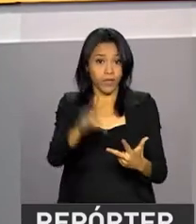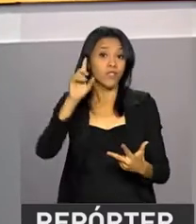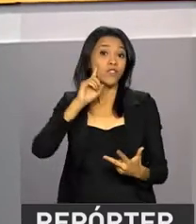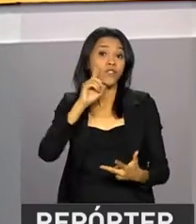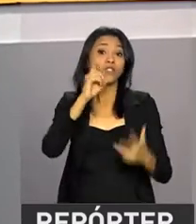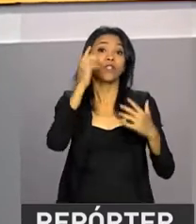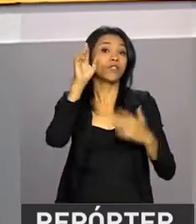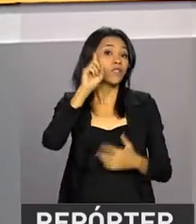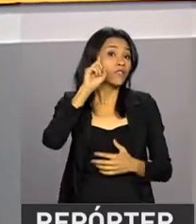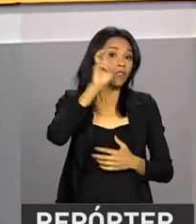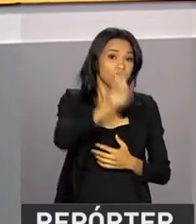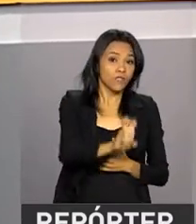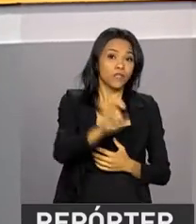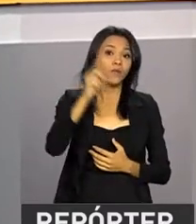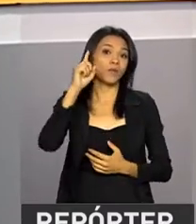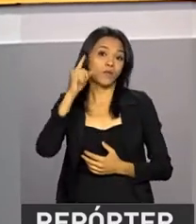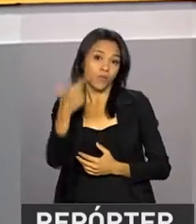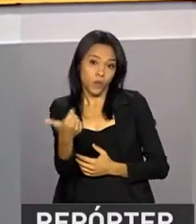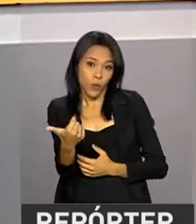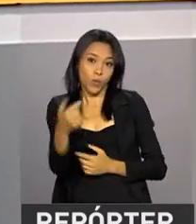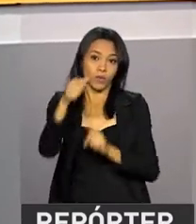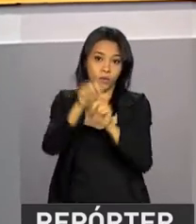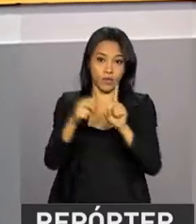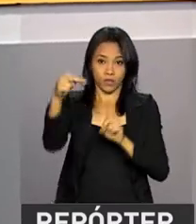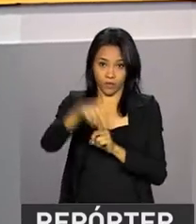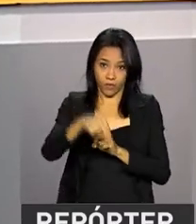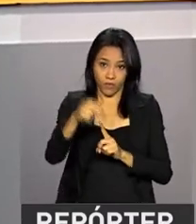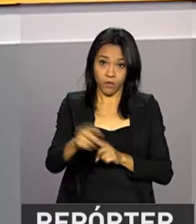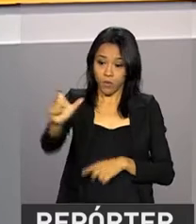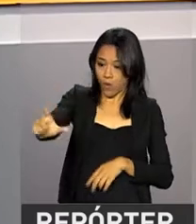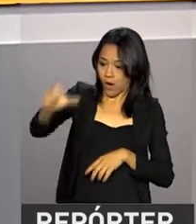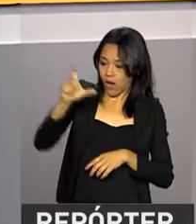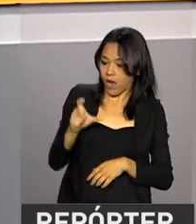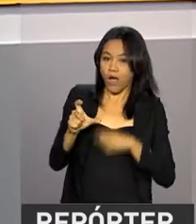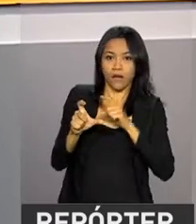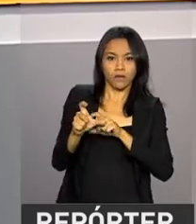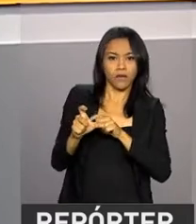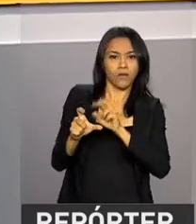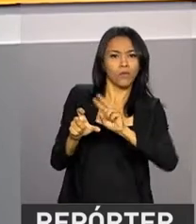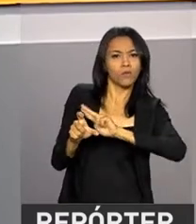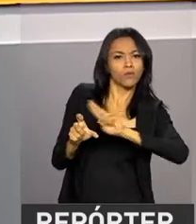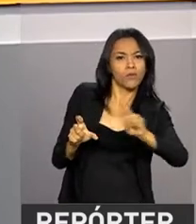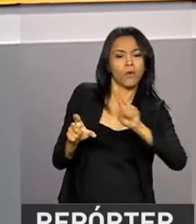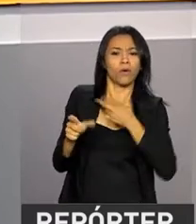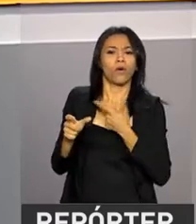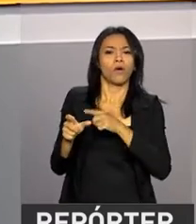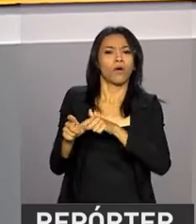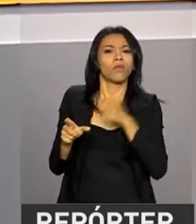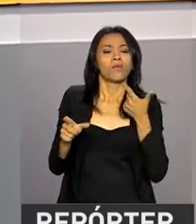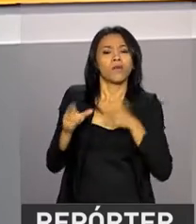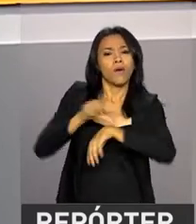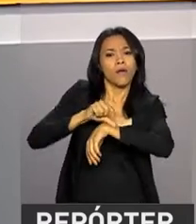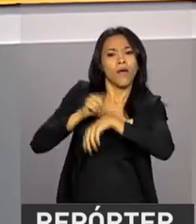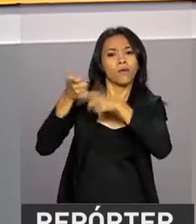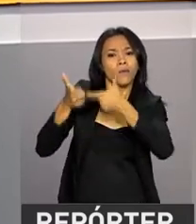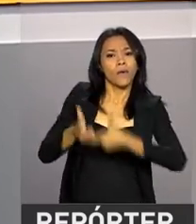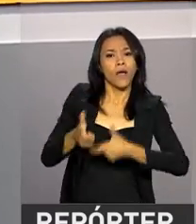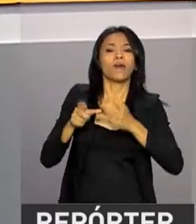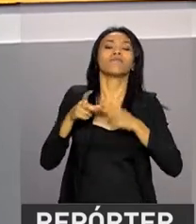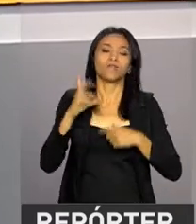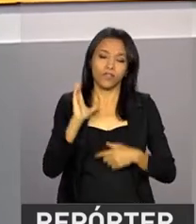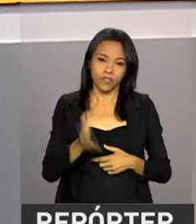5 e 12 de novembro o cartão de confirmação da inscrição com data horário e local do exame estará